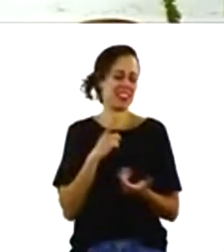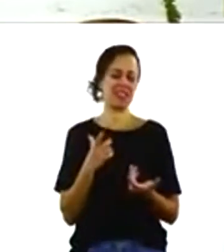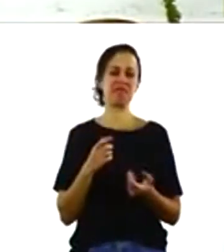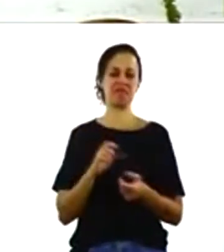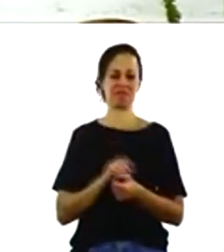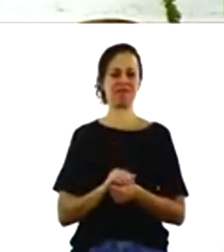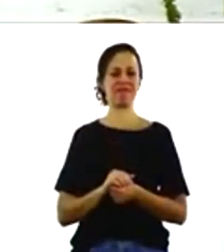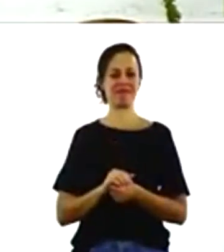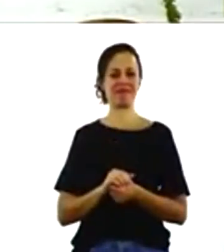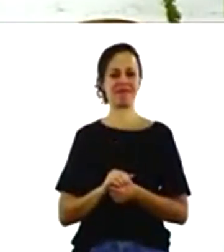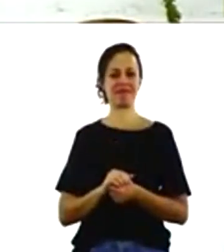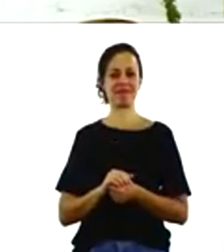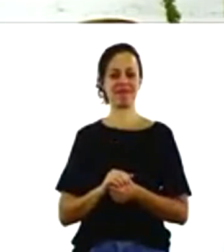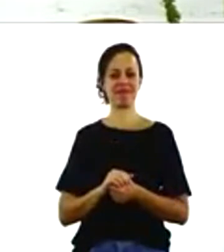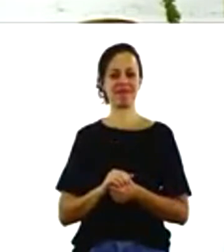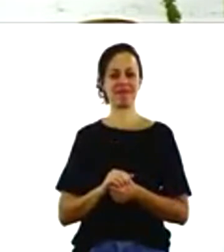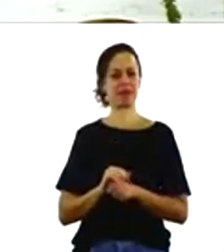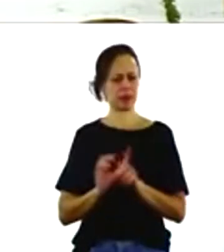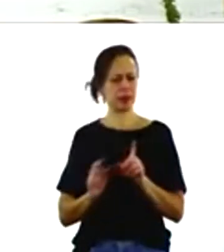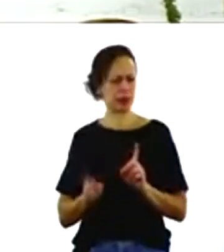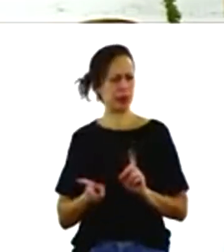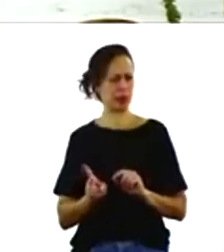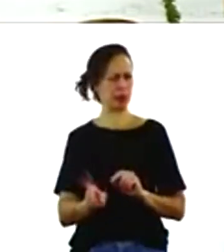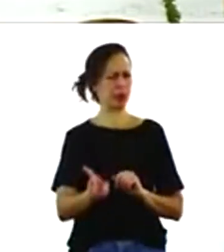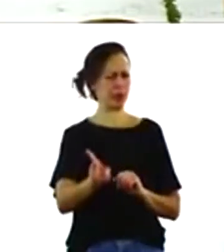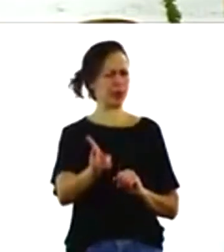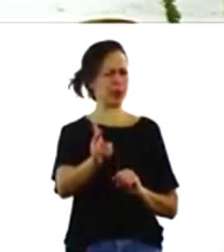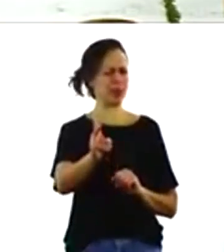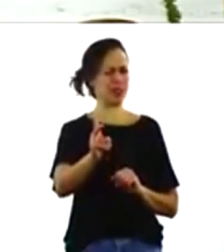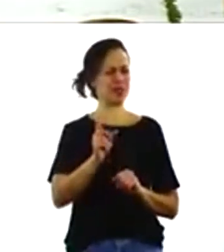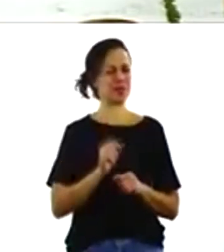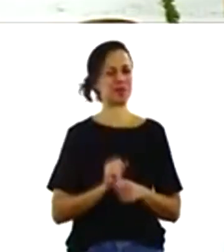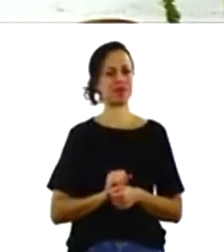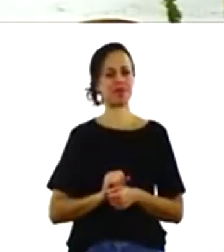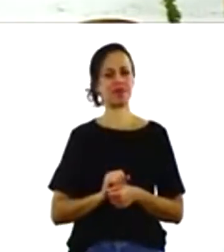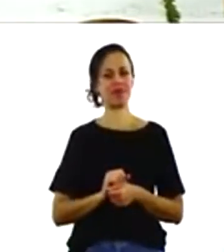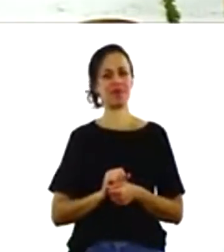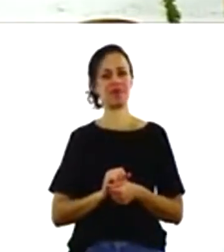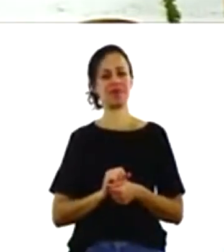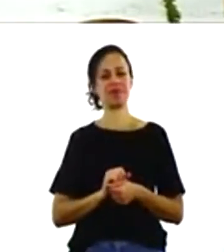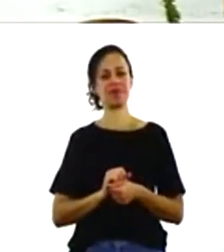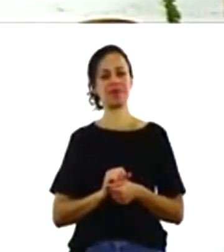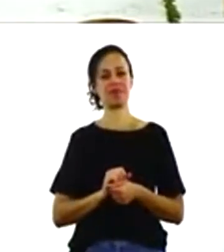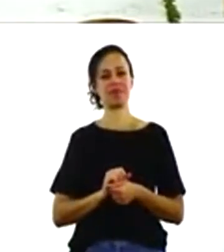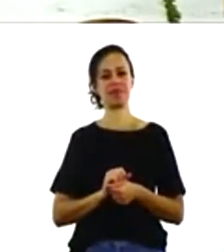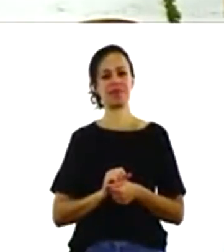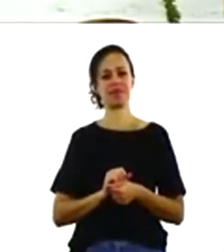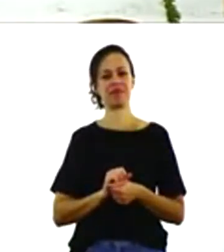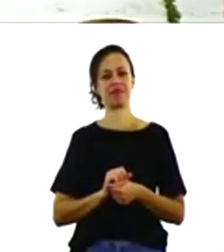Mas o texto não para aí. O texto diz assim,